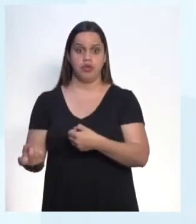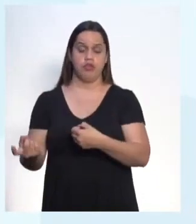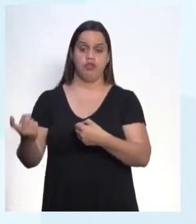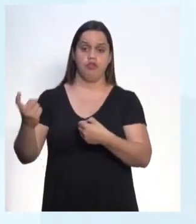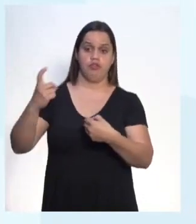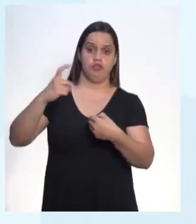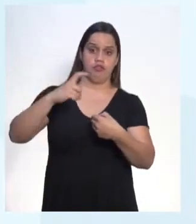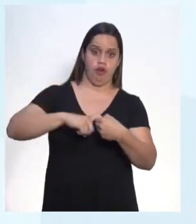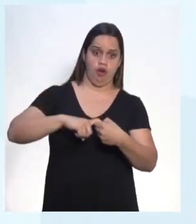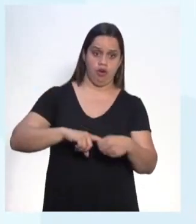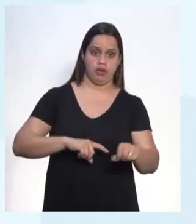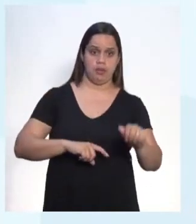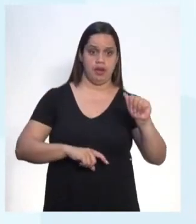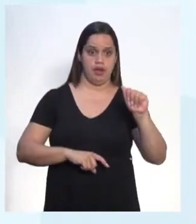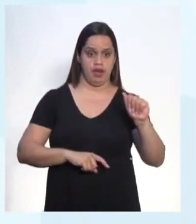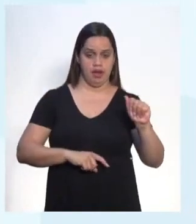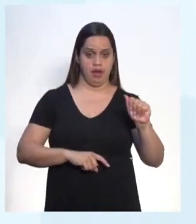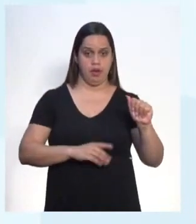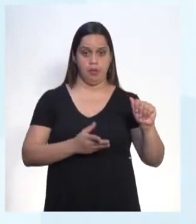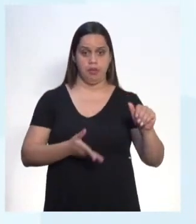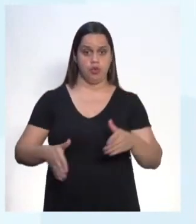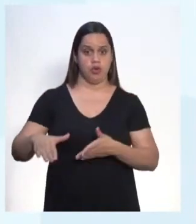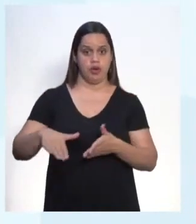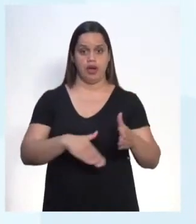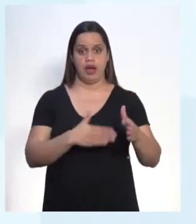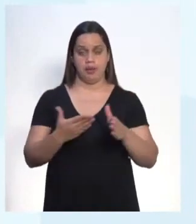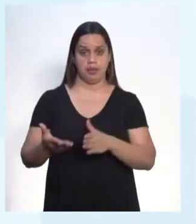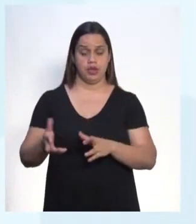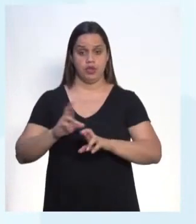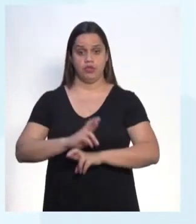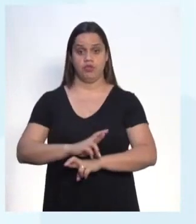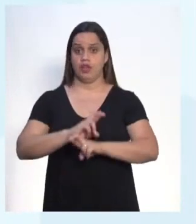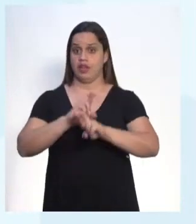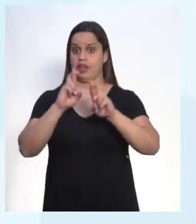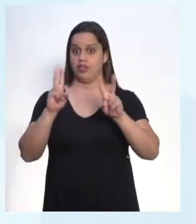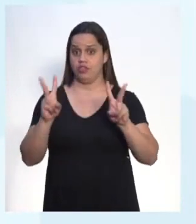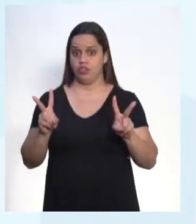retornar para A por um caminho